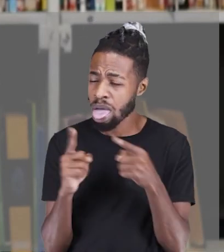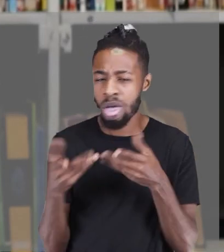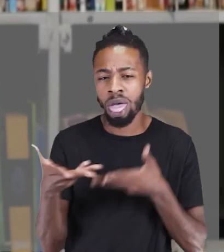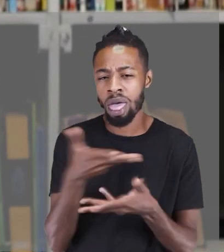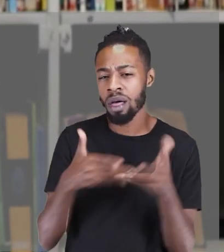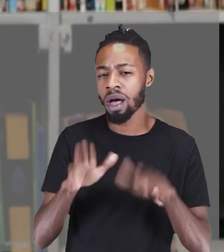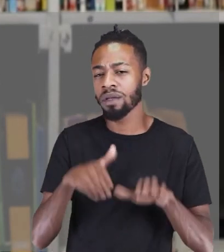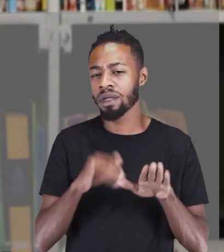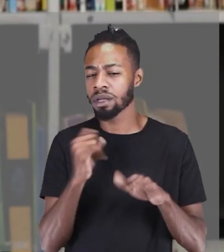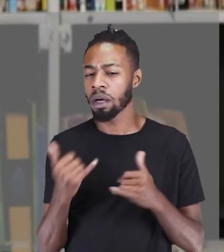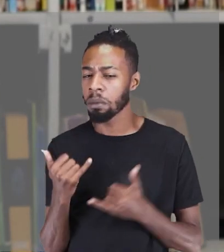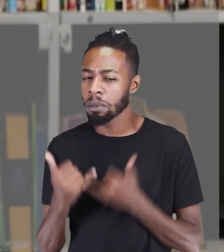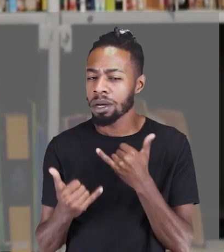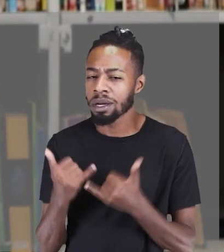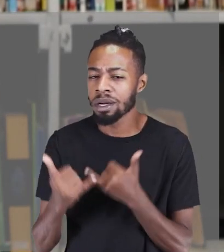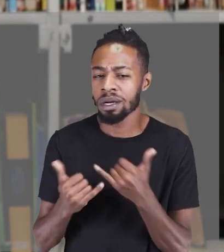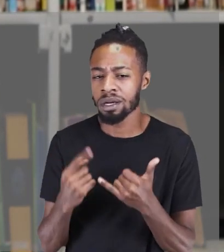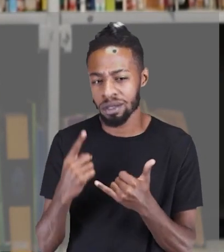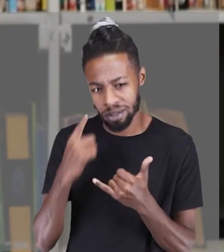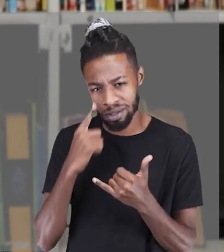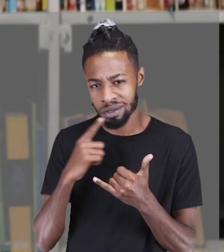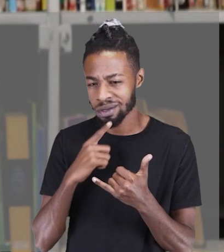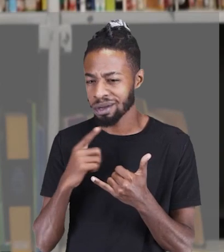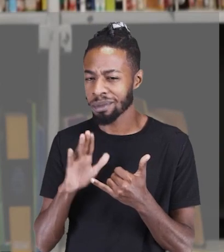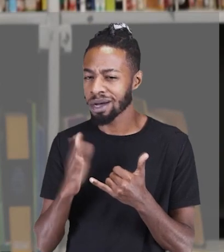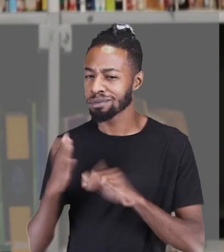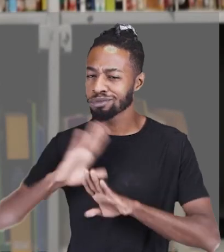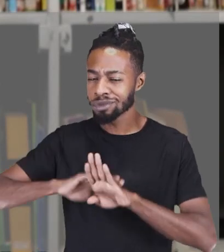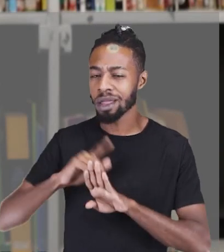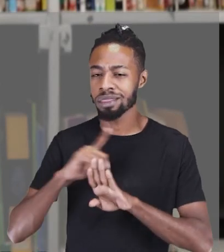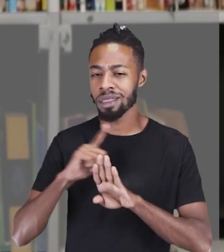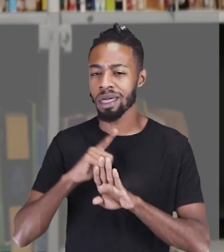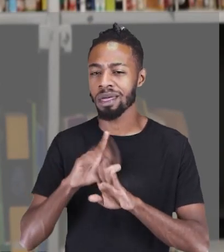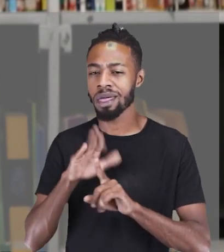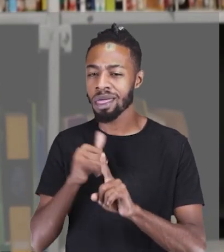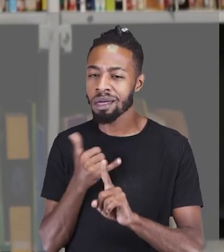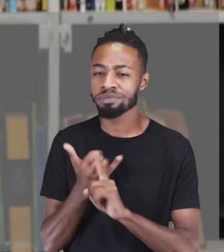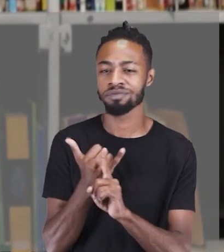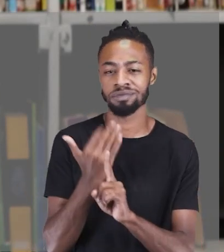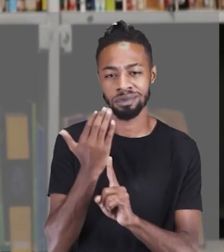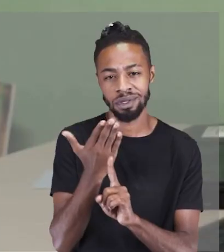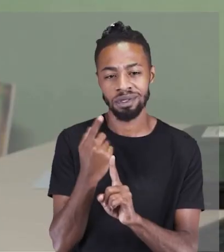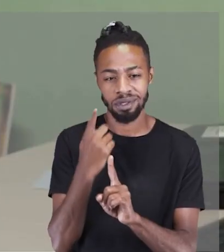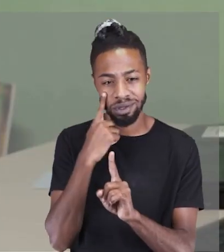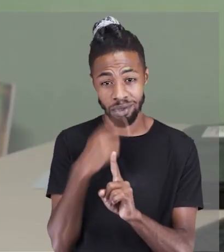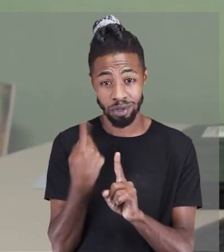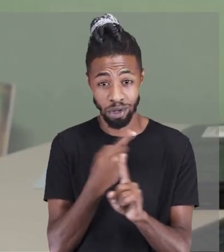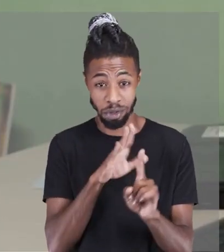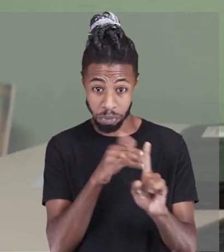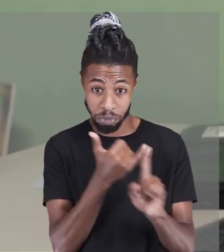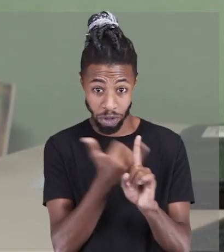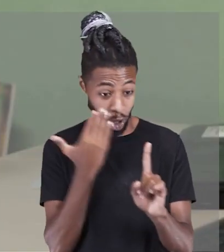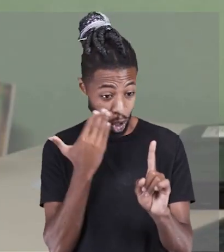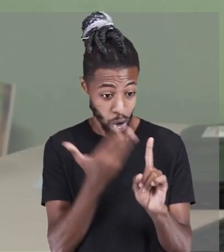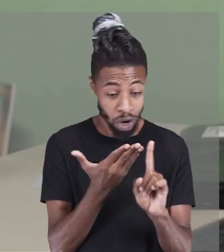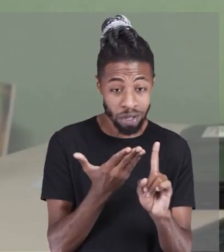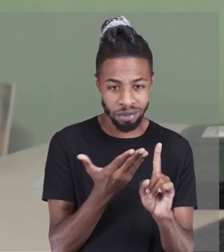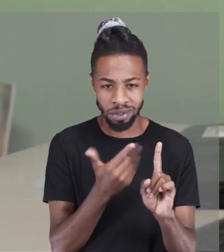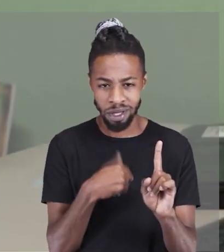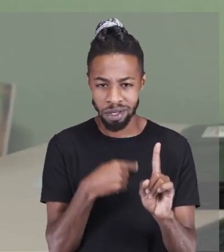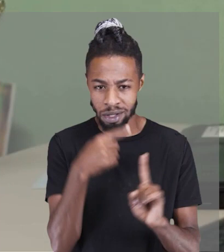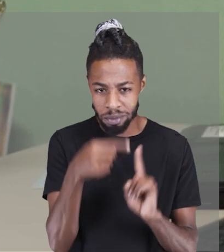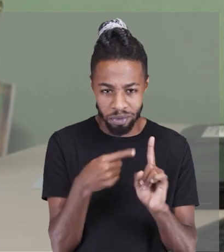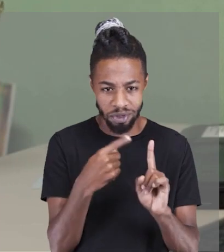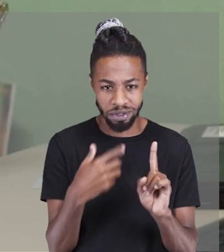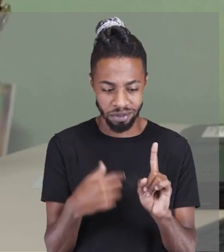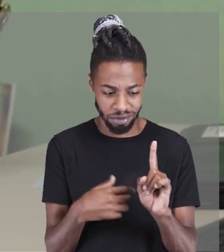mundo zoa o outro. Mas quando a pessoa não leva na brincadeira, se leva ao bullying. A gente olha para o bullying antes